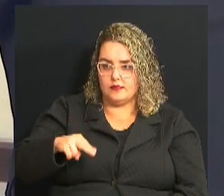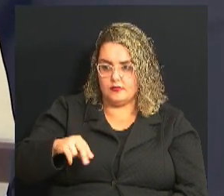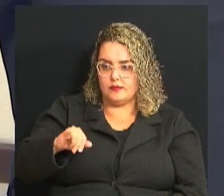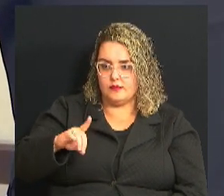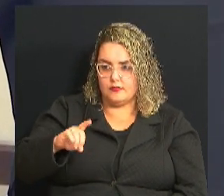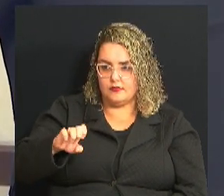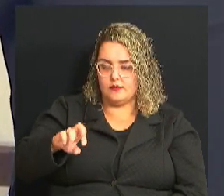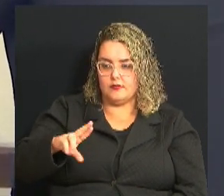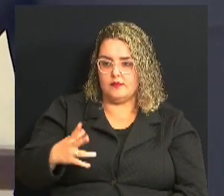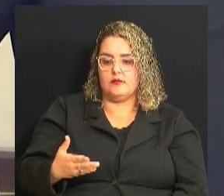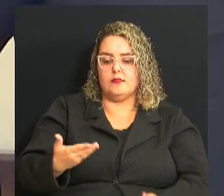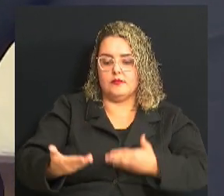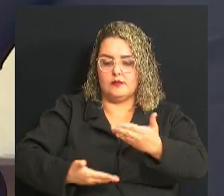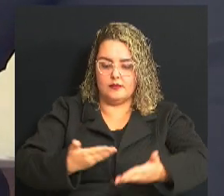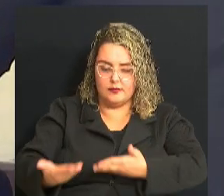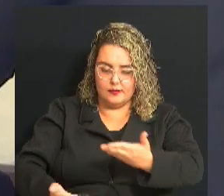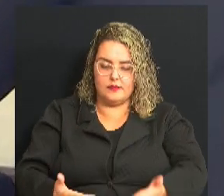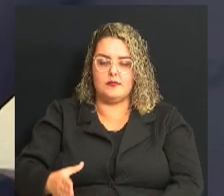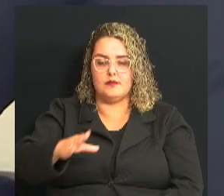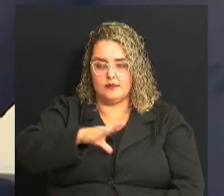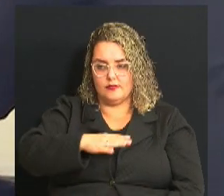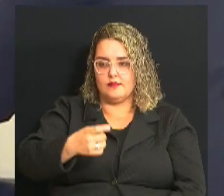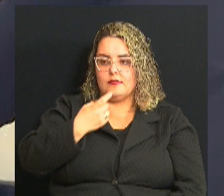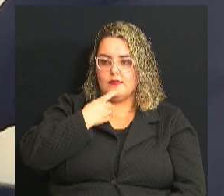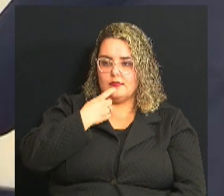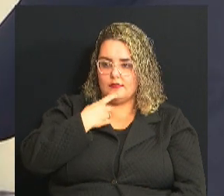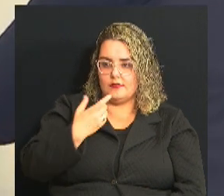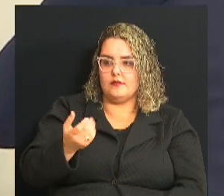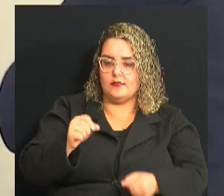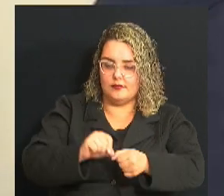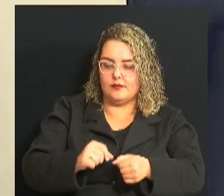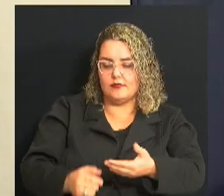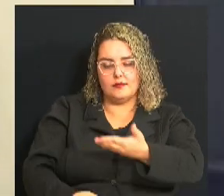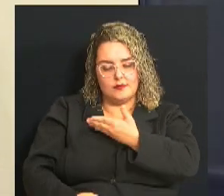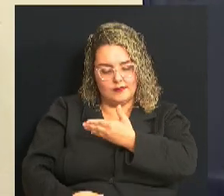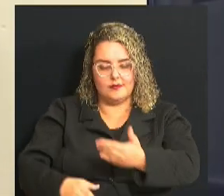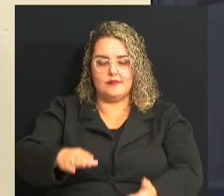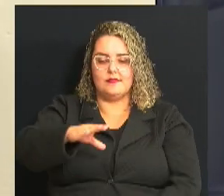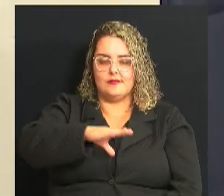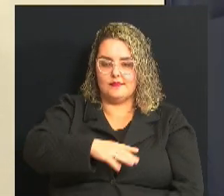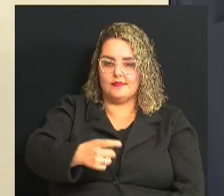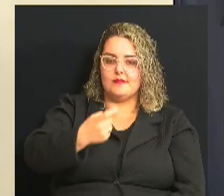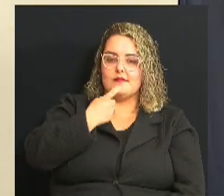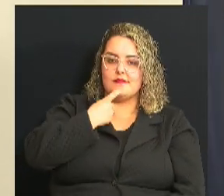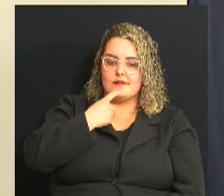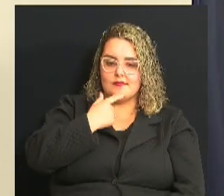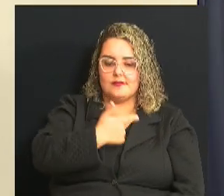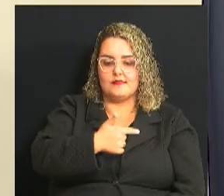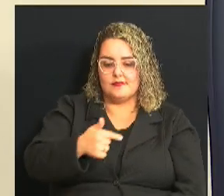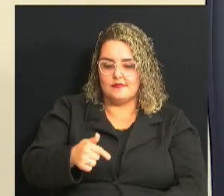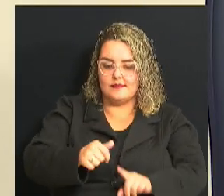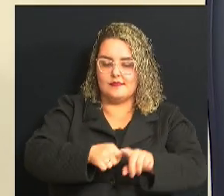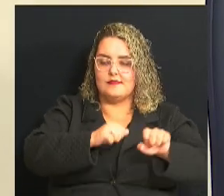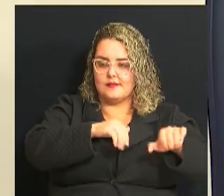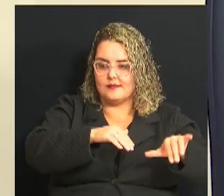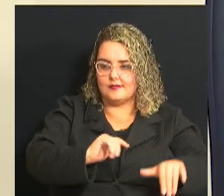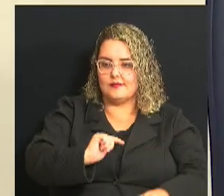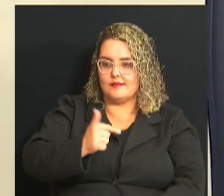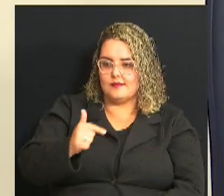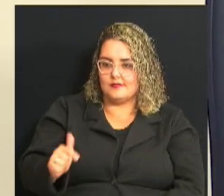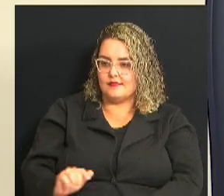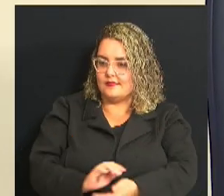prestados ao município de Campinas. Campinas, 27 de setembro de 2022.